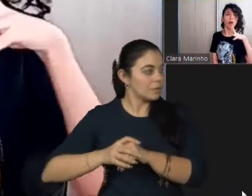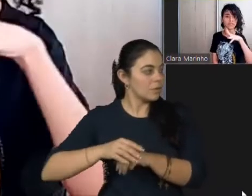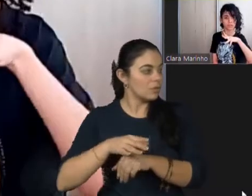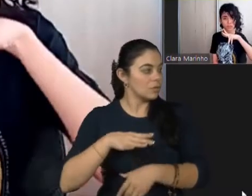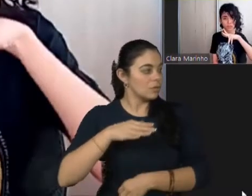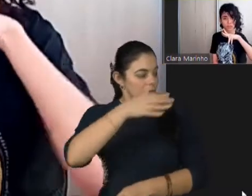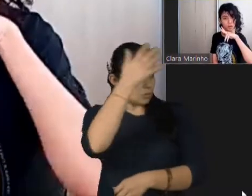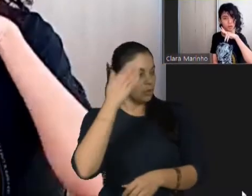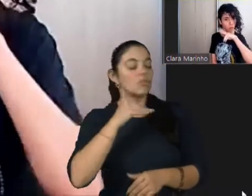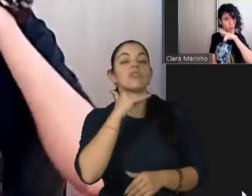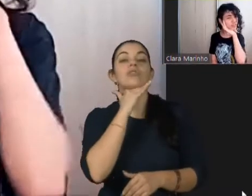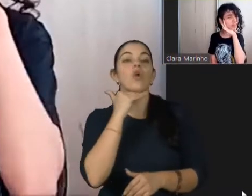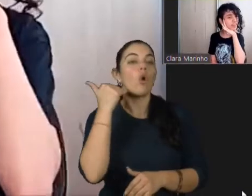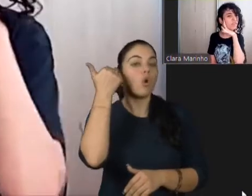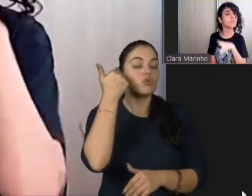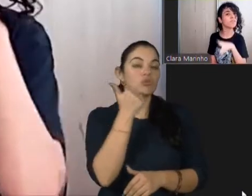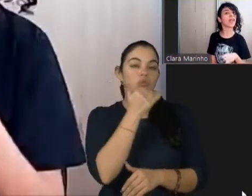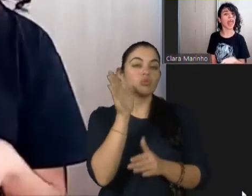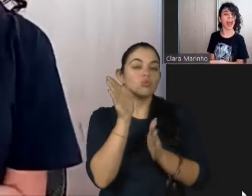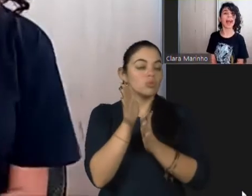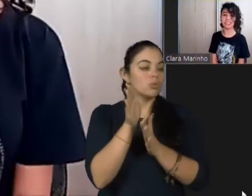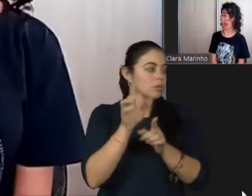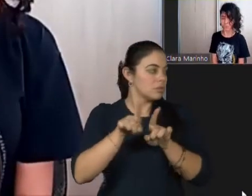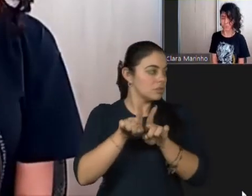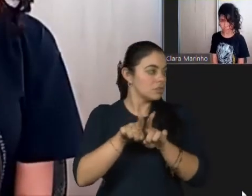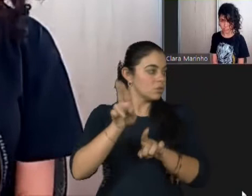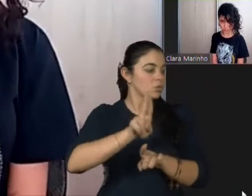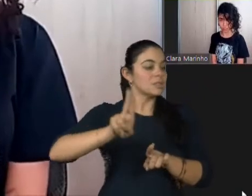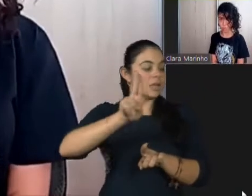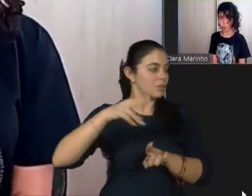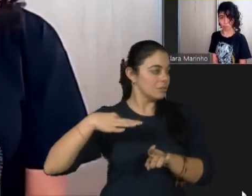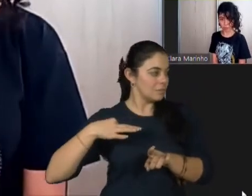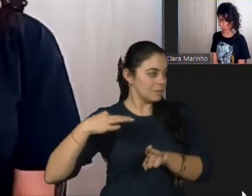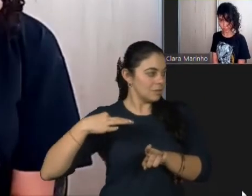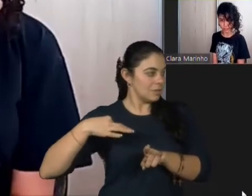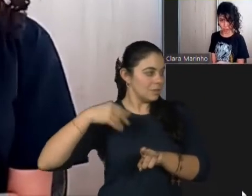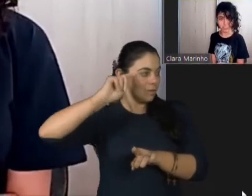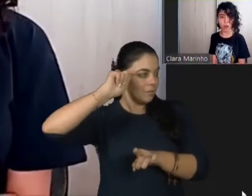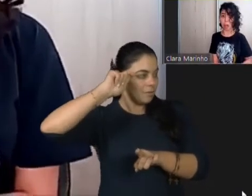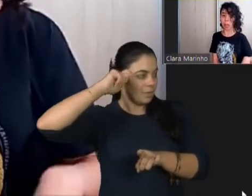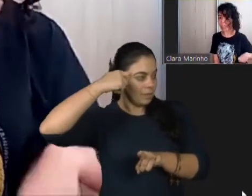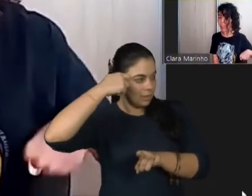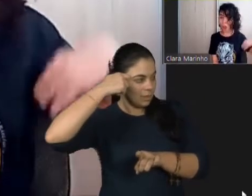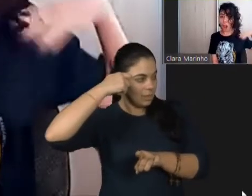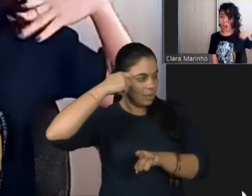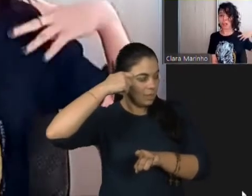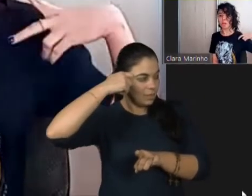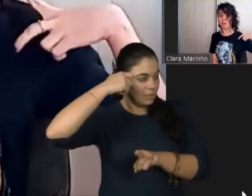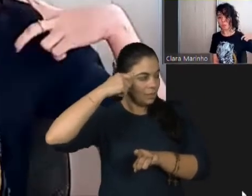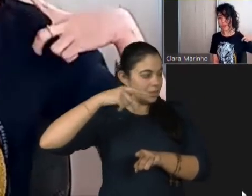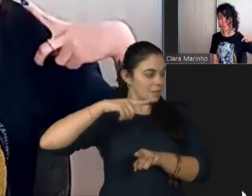do outro curto, estou vestindo, mandando um jeito preto,